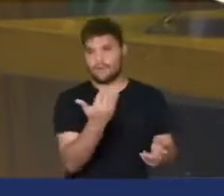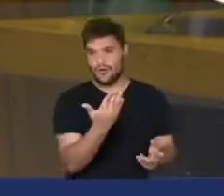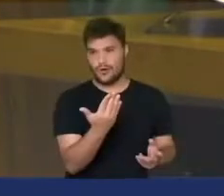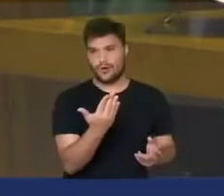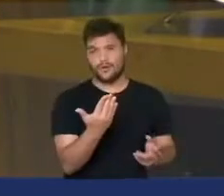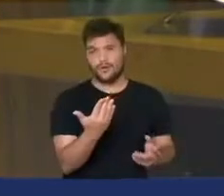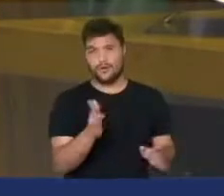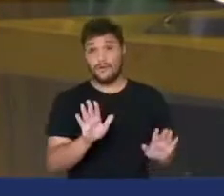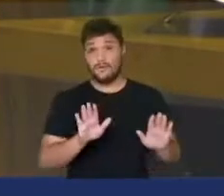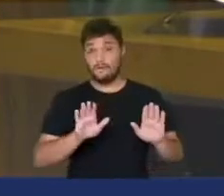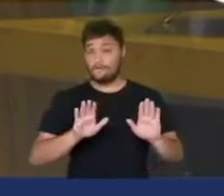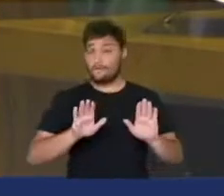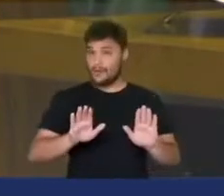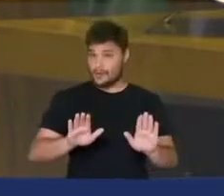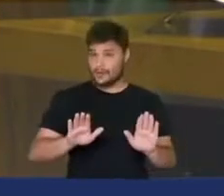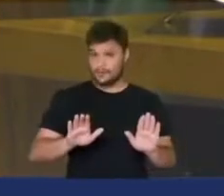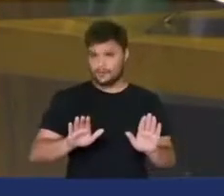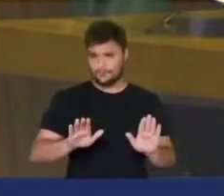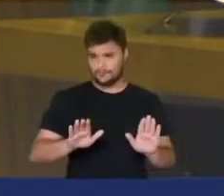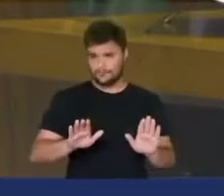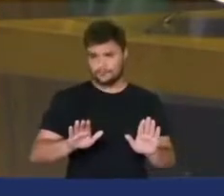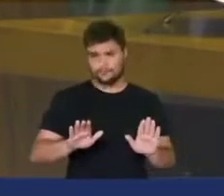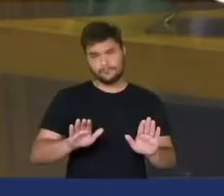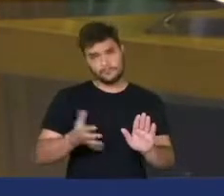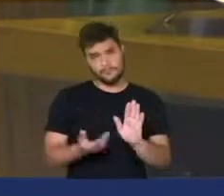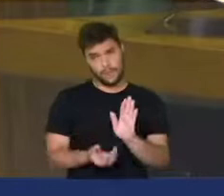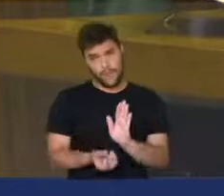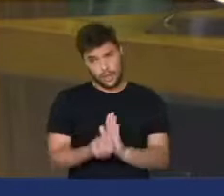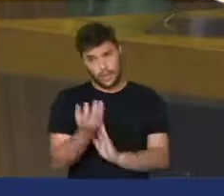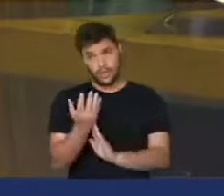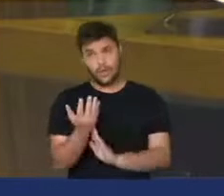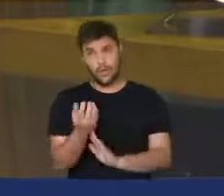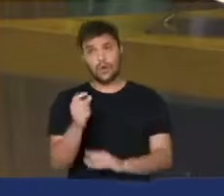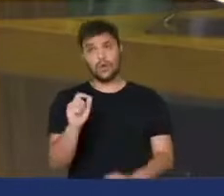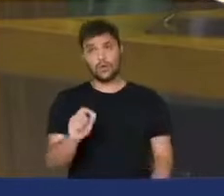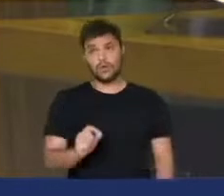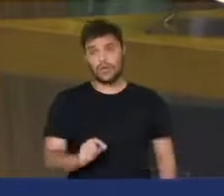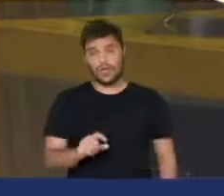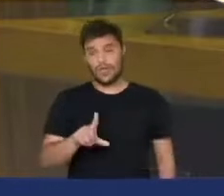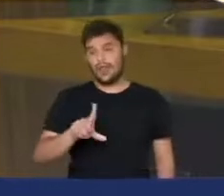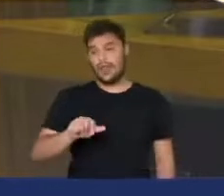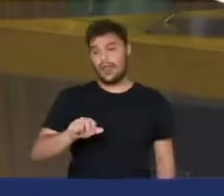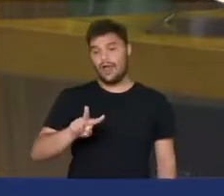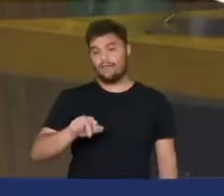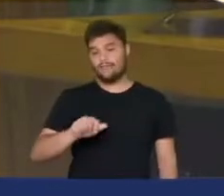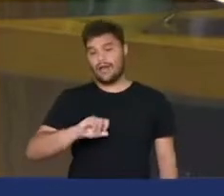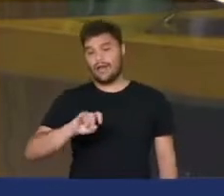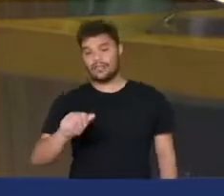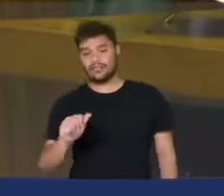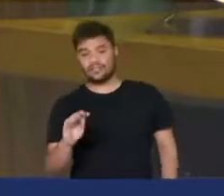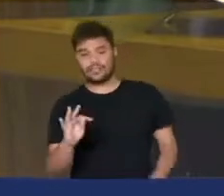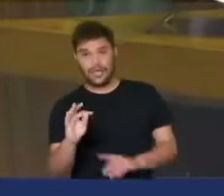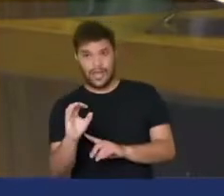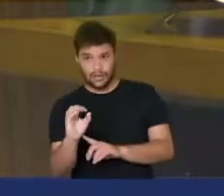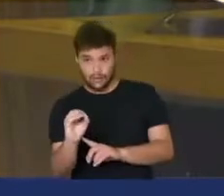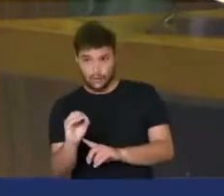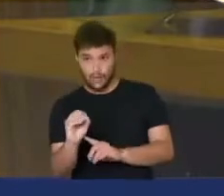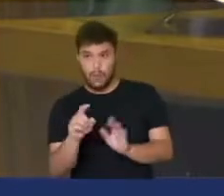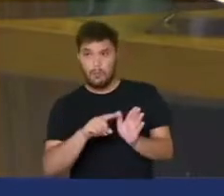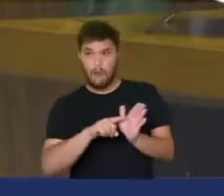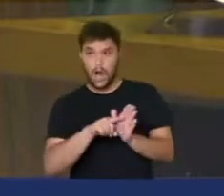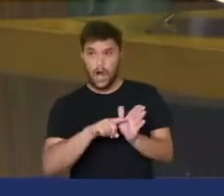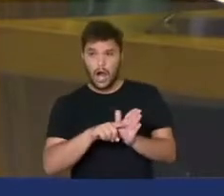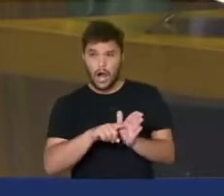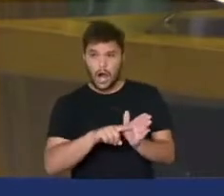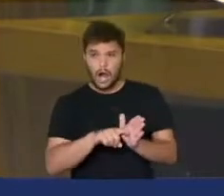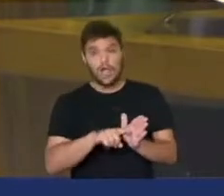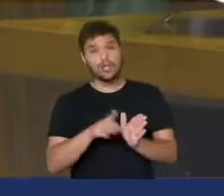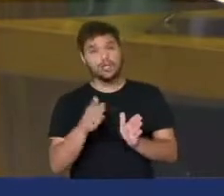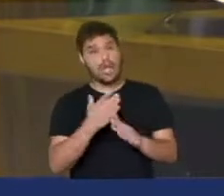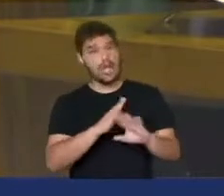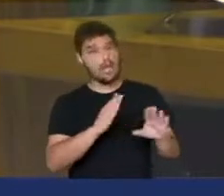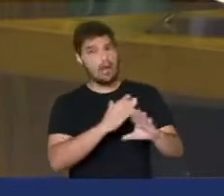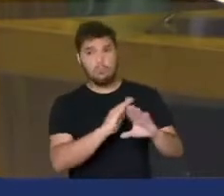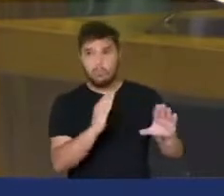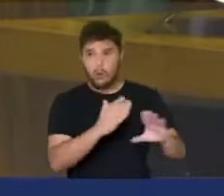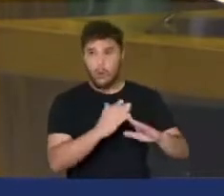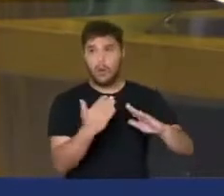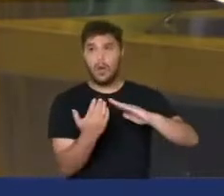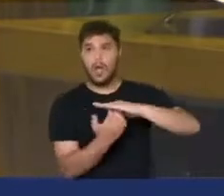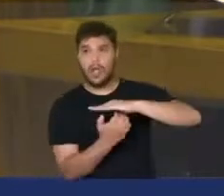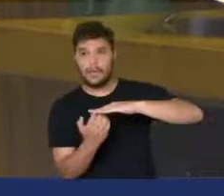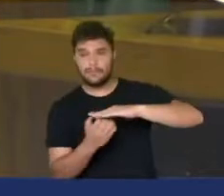desde que se instaurou a Operação Lava Jato, que destruiu as empreiteiras nacionais e a